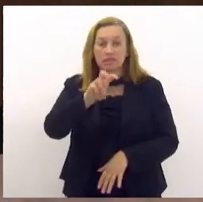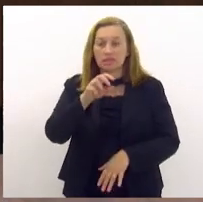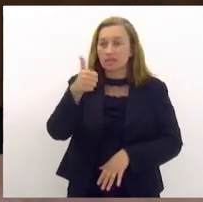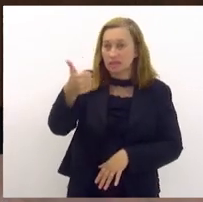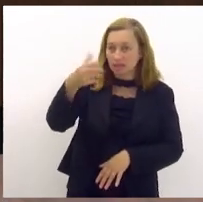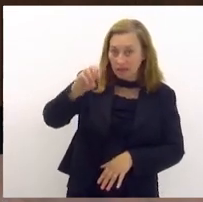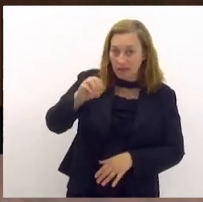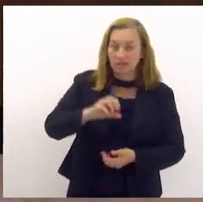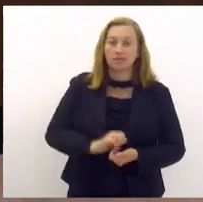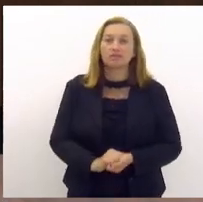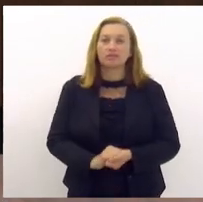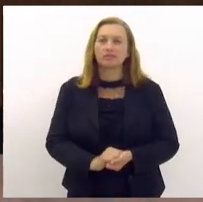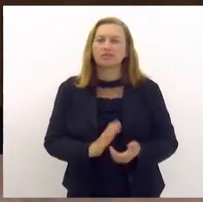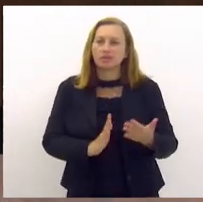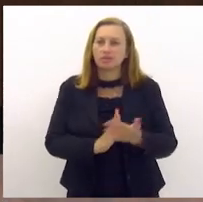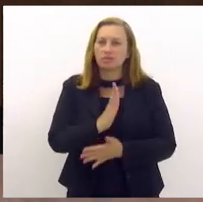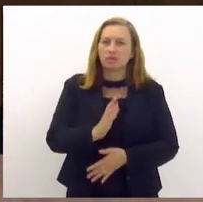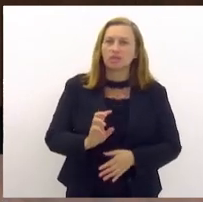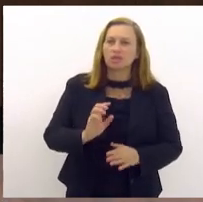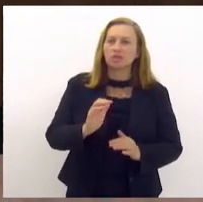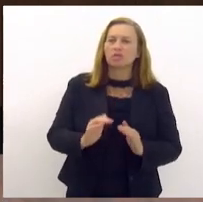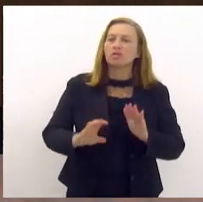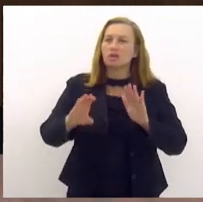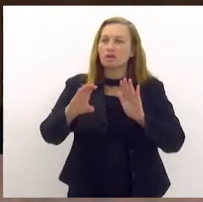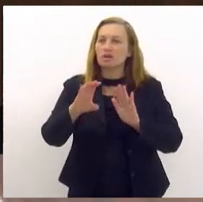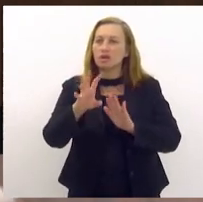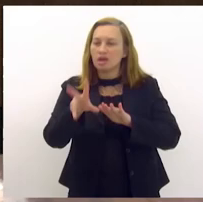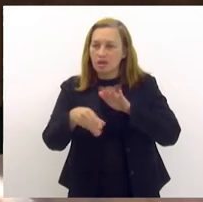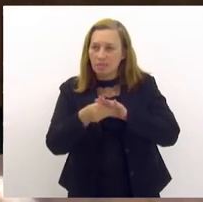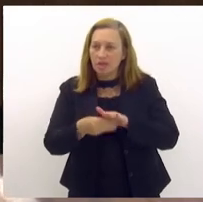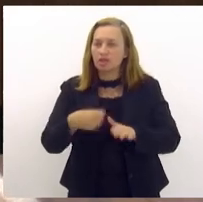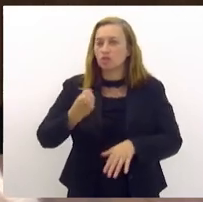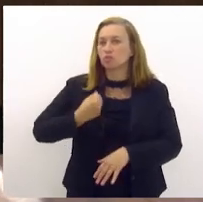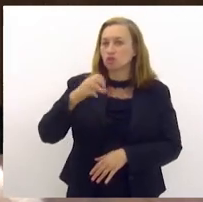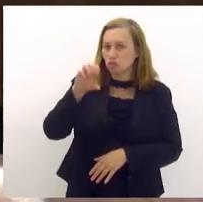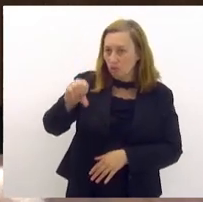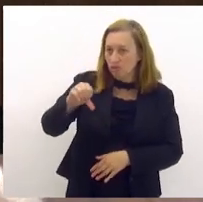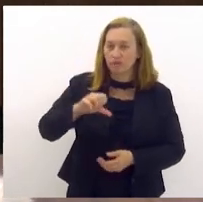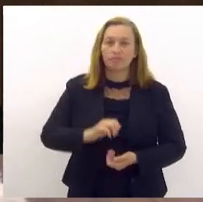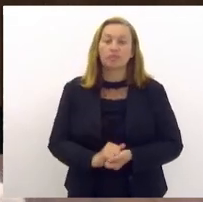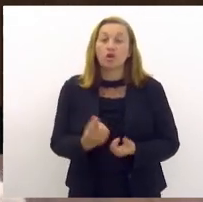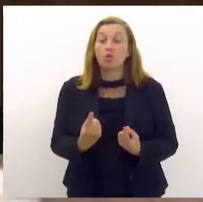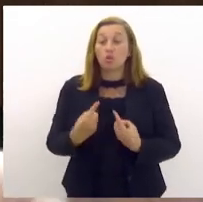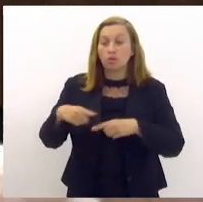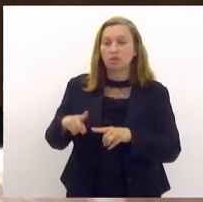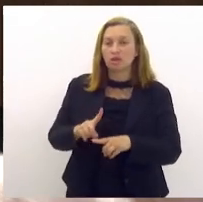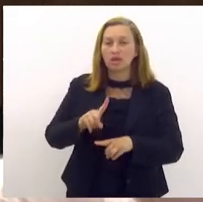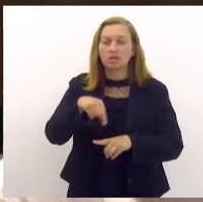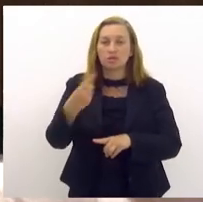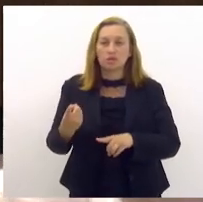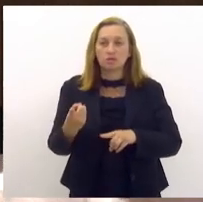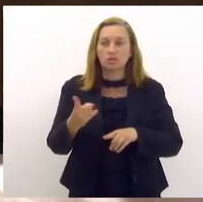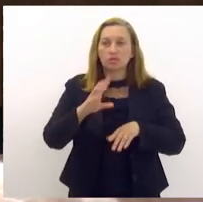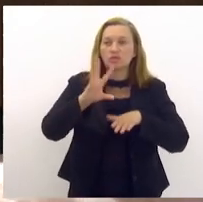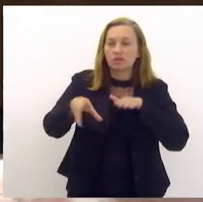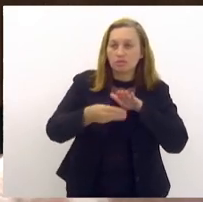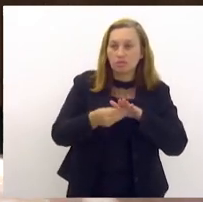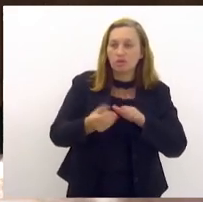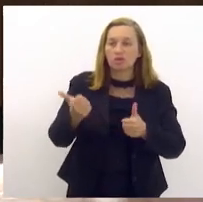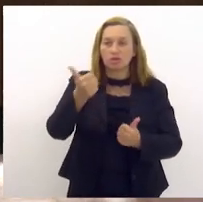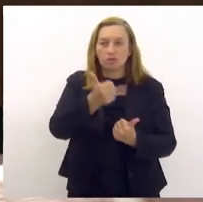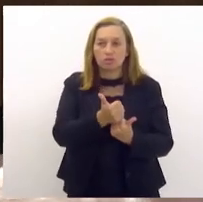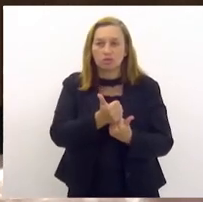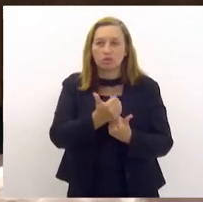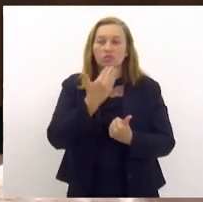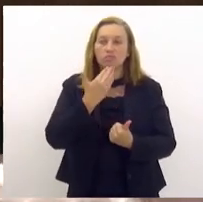10. Favorável com subemendas à emenda número 9. Contrário às demais emendas, concluindo por